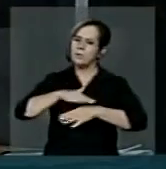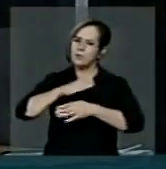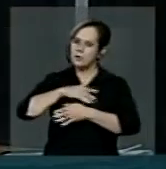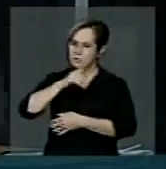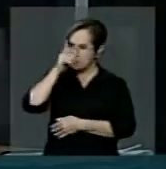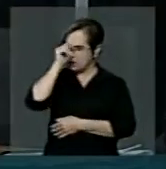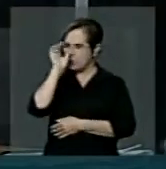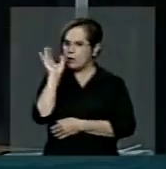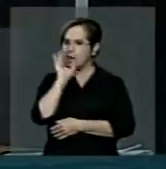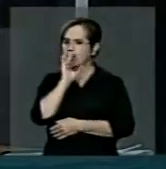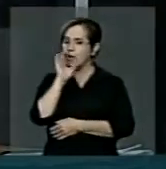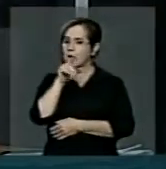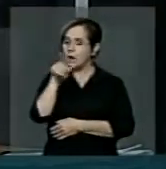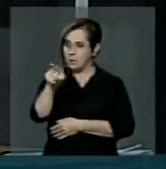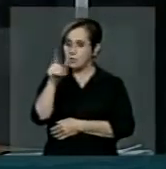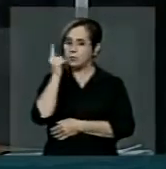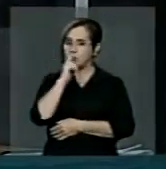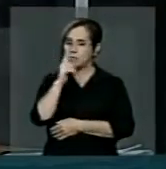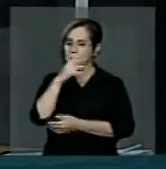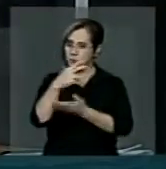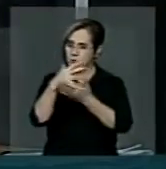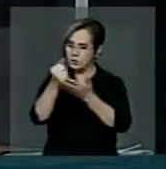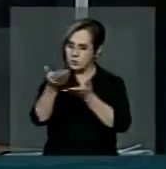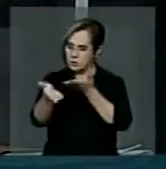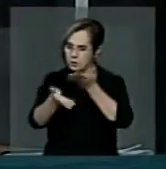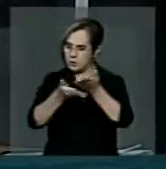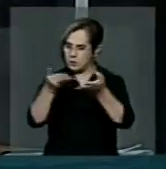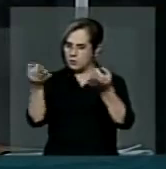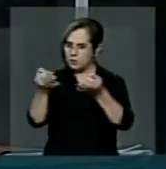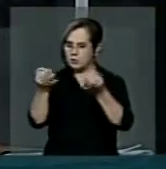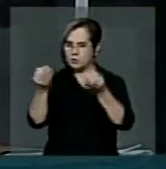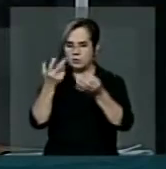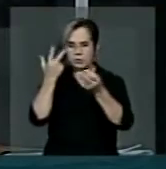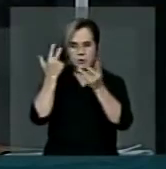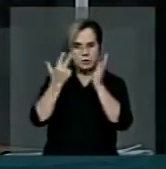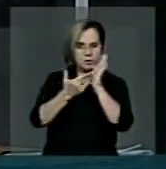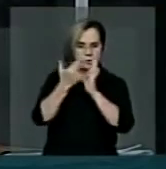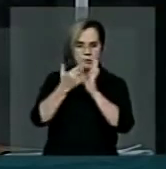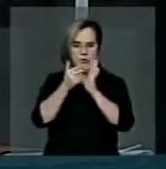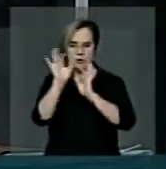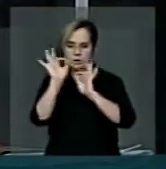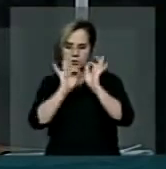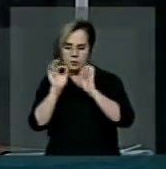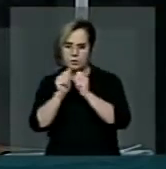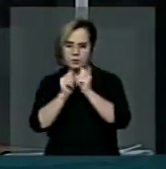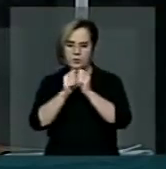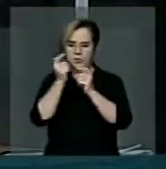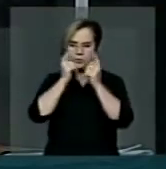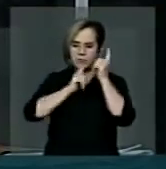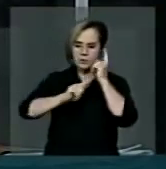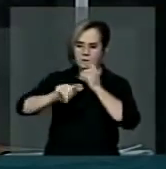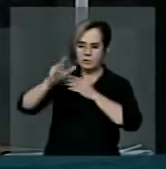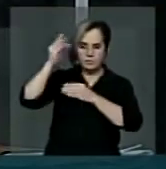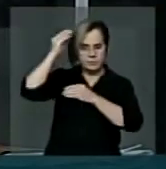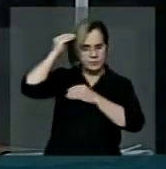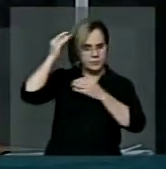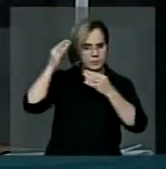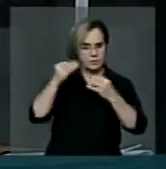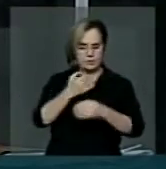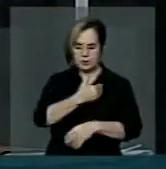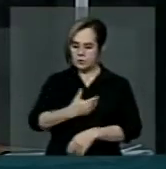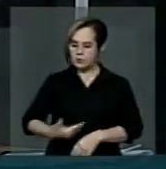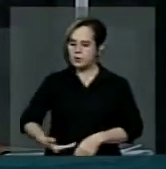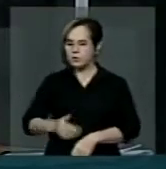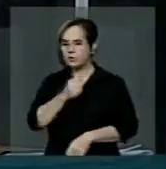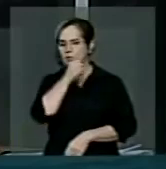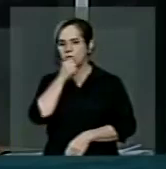breve você vai receber os procedimentos de cirurgias plásticas reparadoras que o governo do Amapá